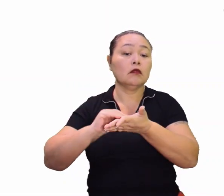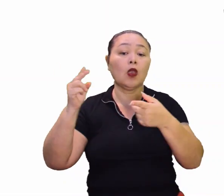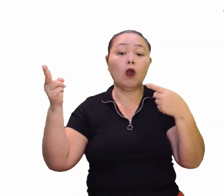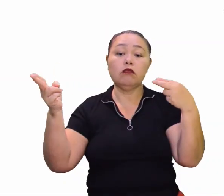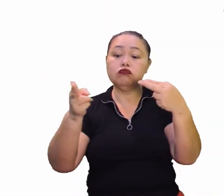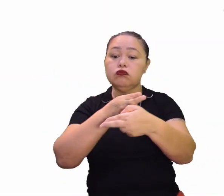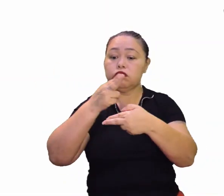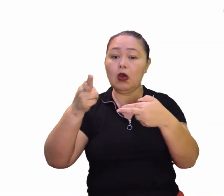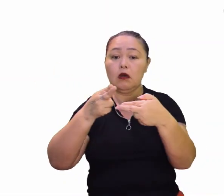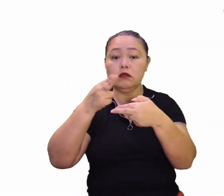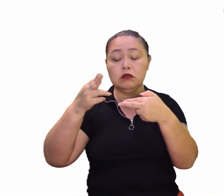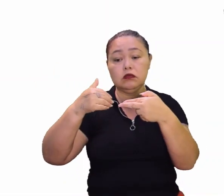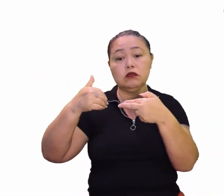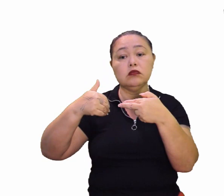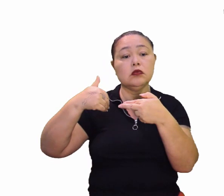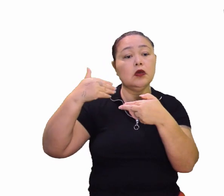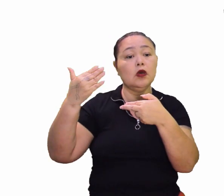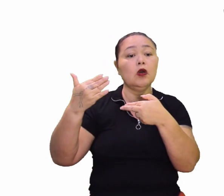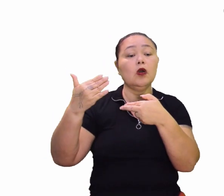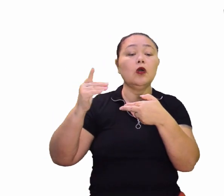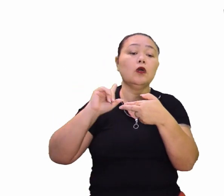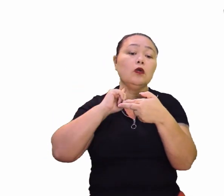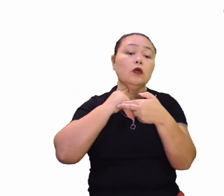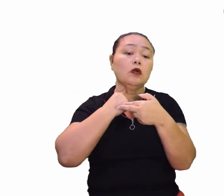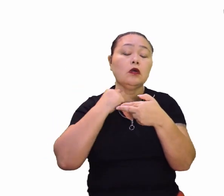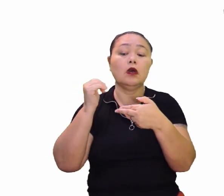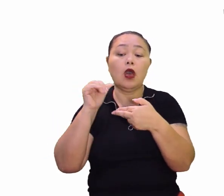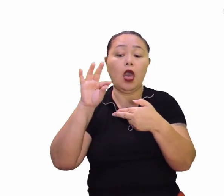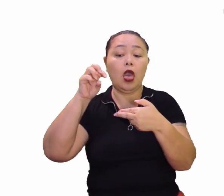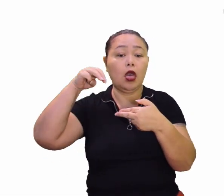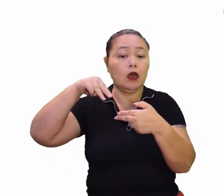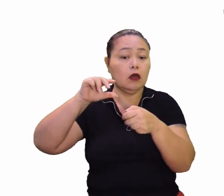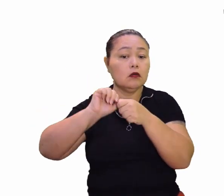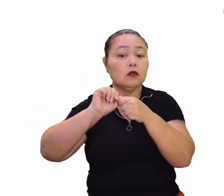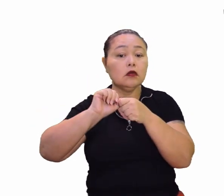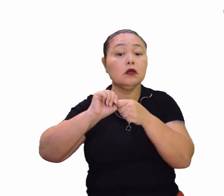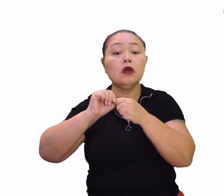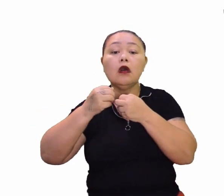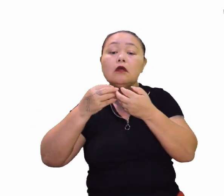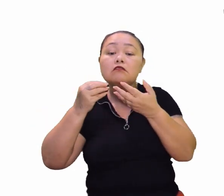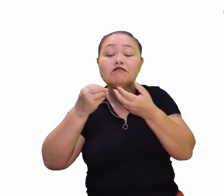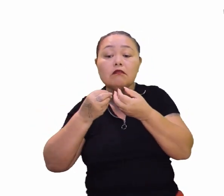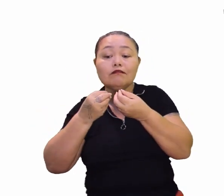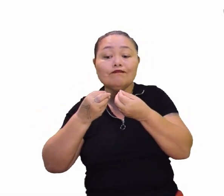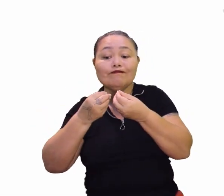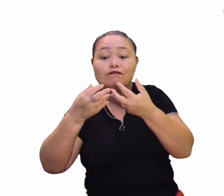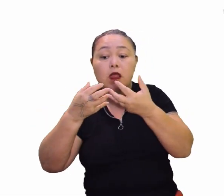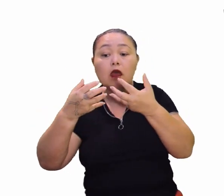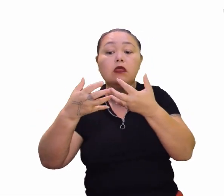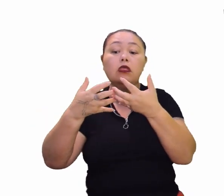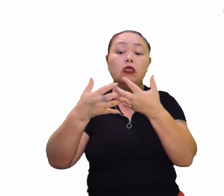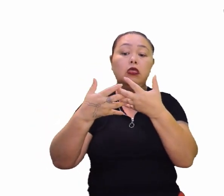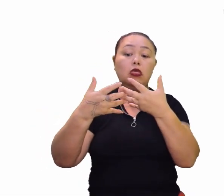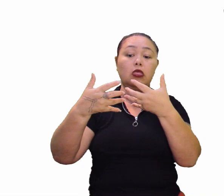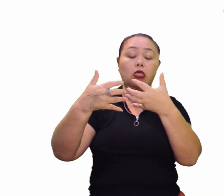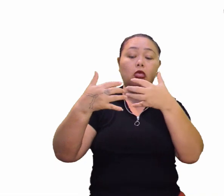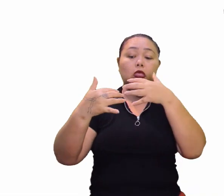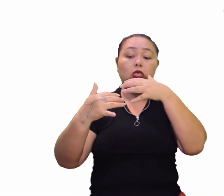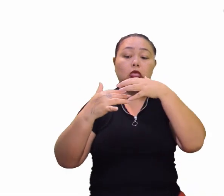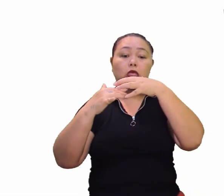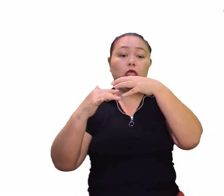Com a ausência dos ventos ascendentes, os poluentes atmosféricos deixam de dispersar